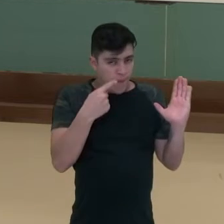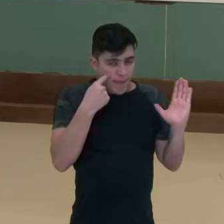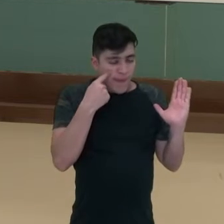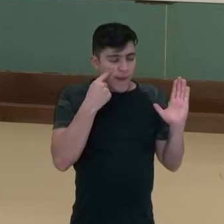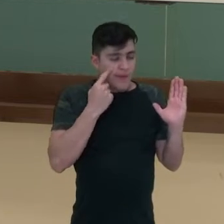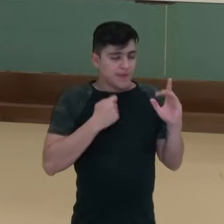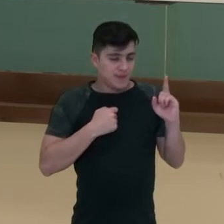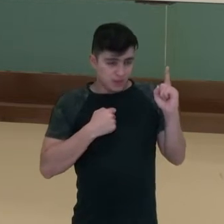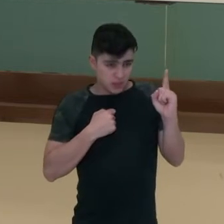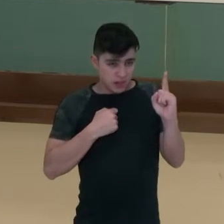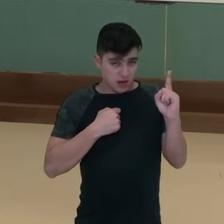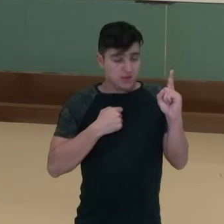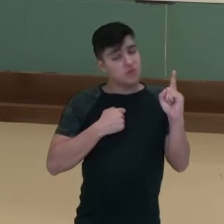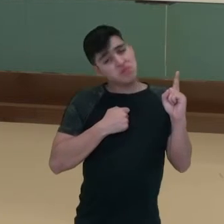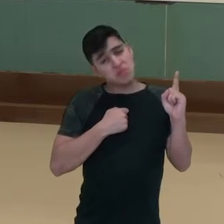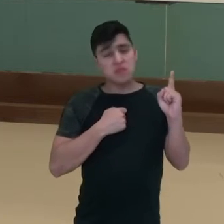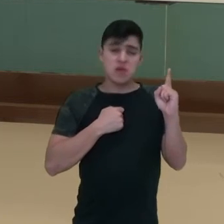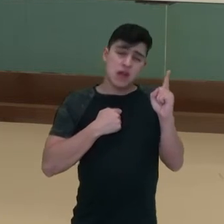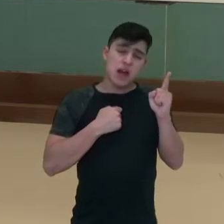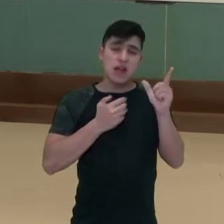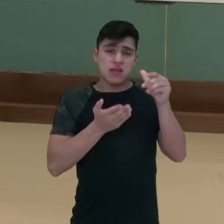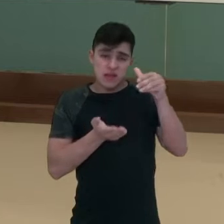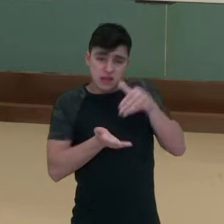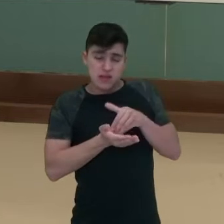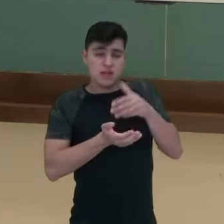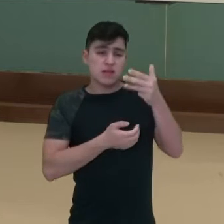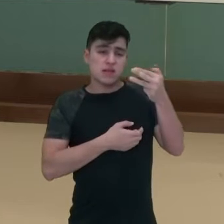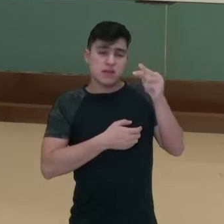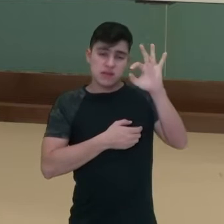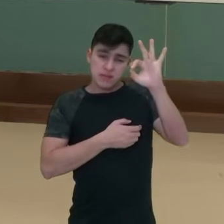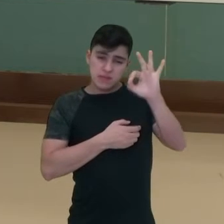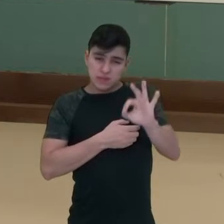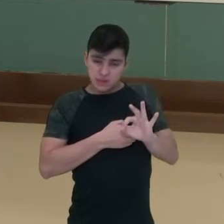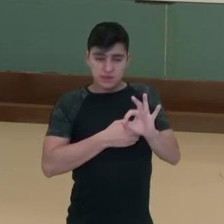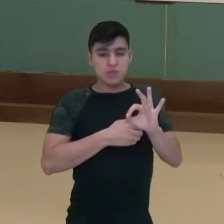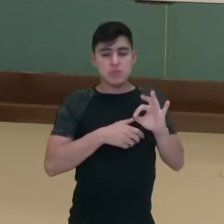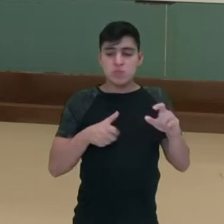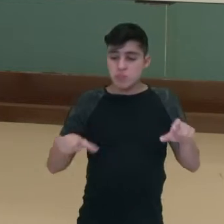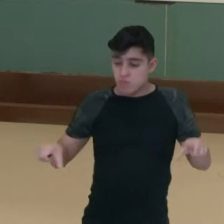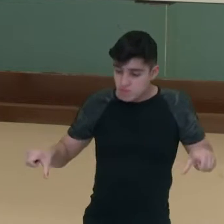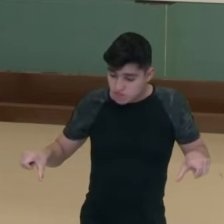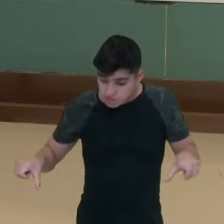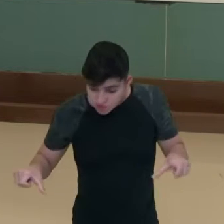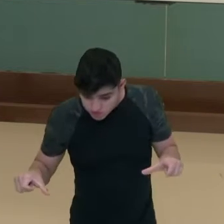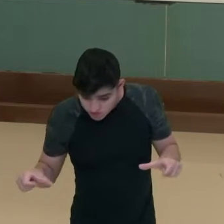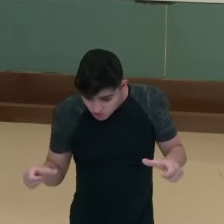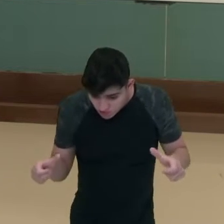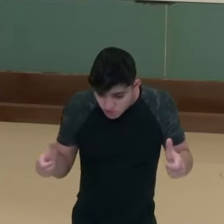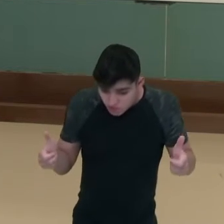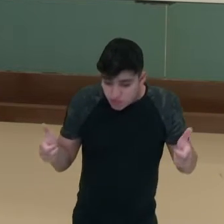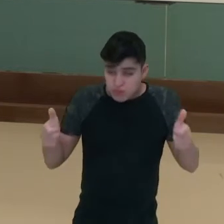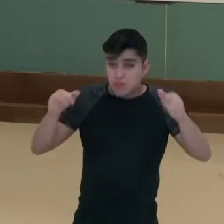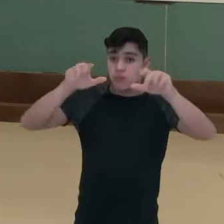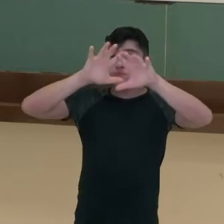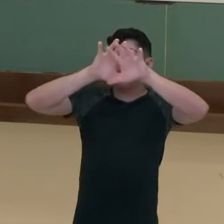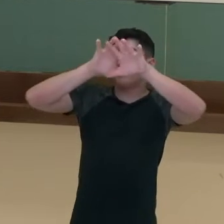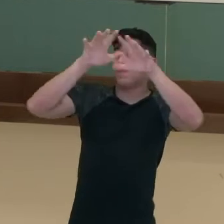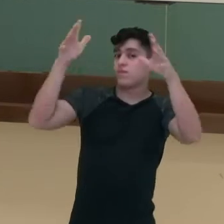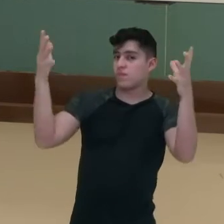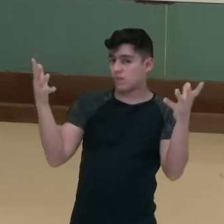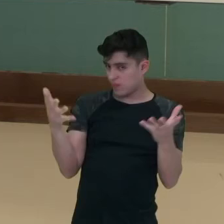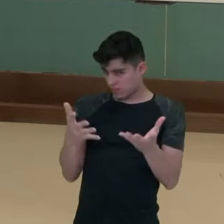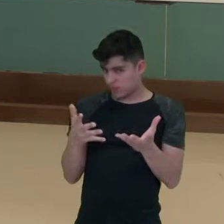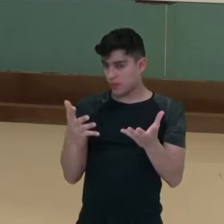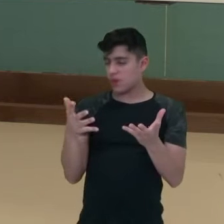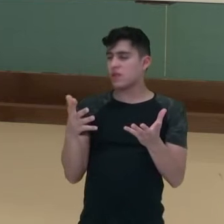até 3% da melhora gradual desta camada de ozônio, que é uma barreira